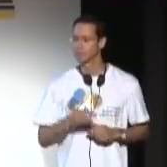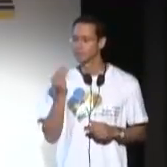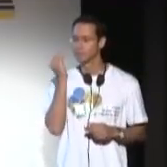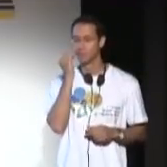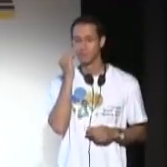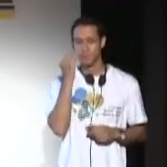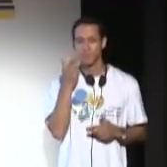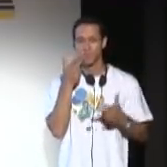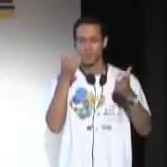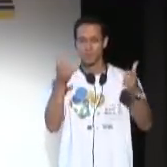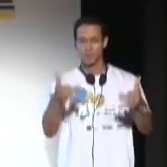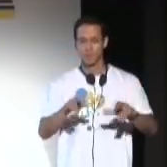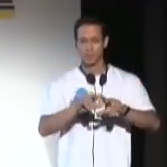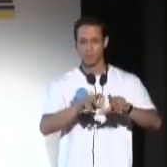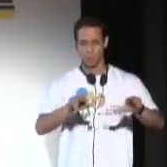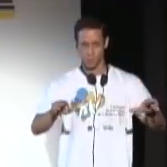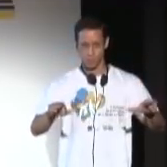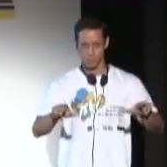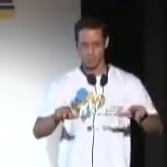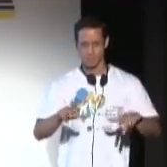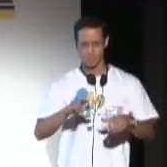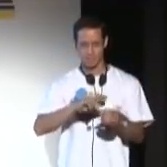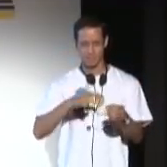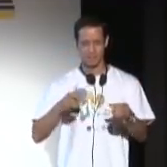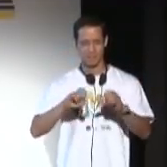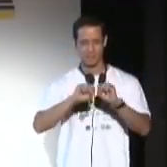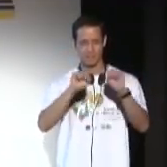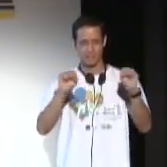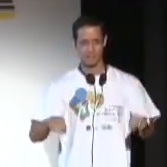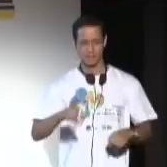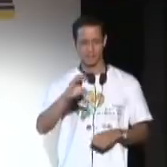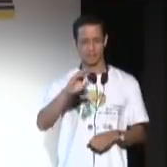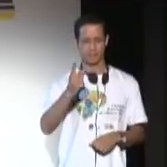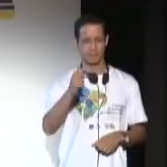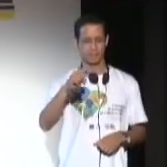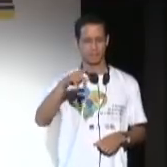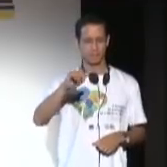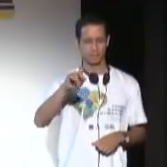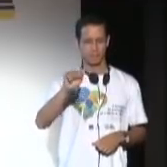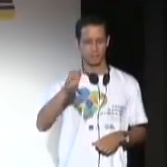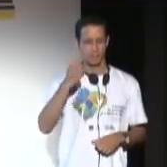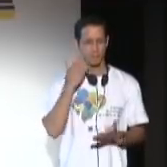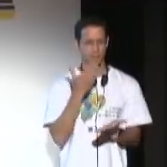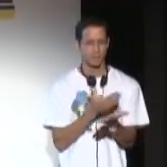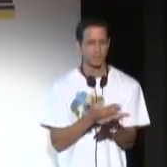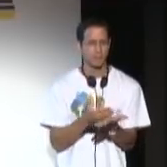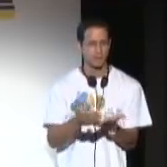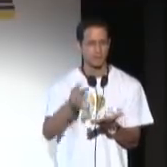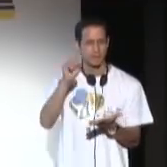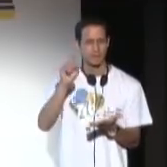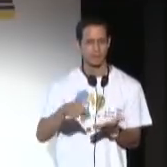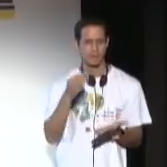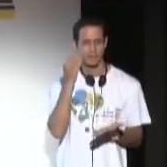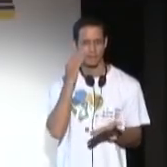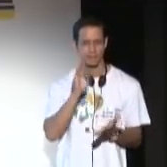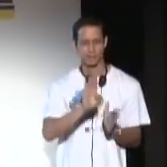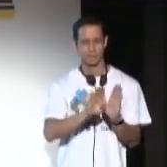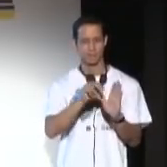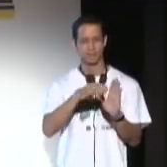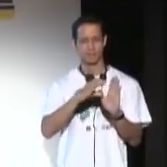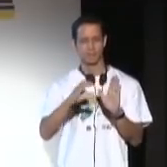várias coisas. Na rede do Chapada, desde a primeira versão que nós estamos labutando com a